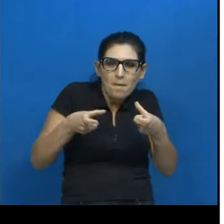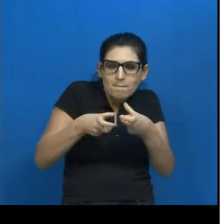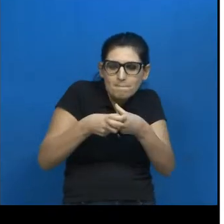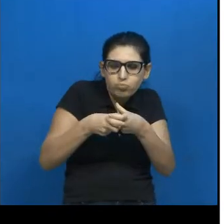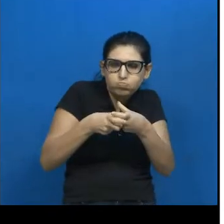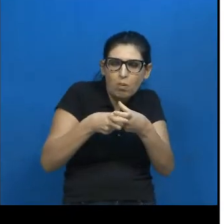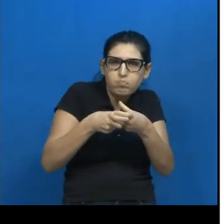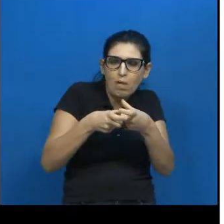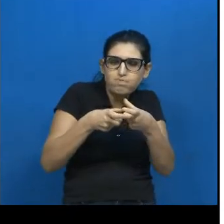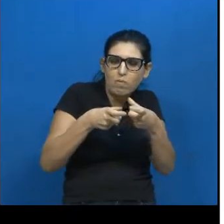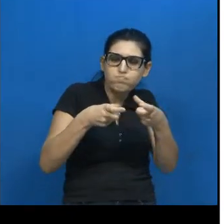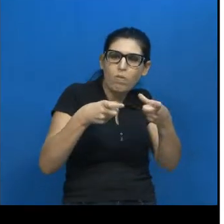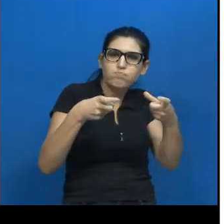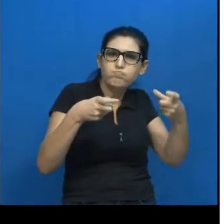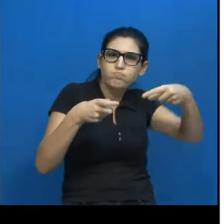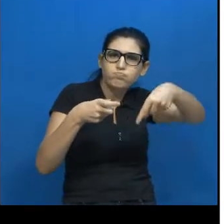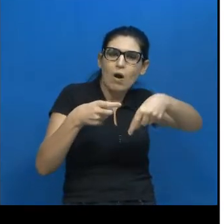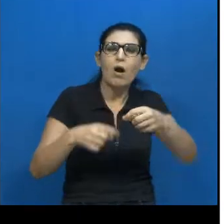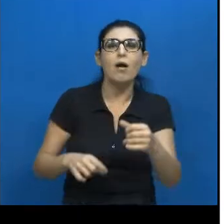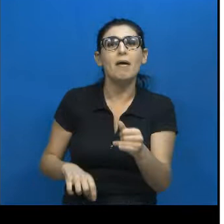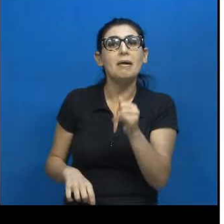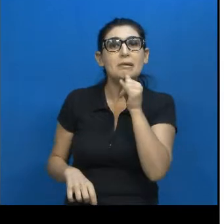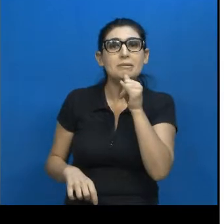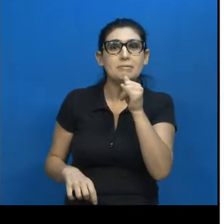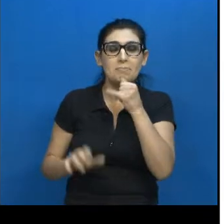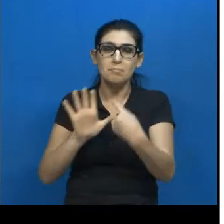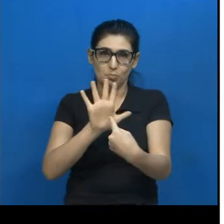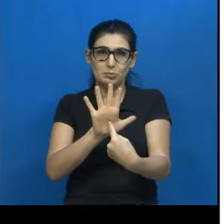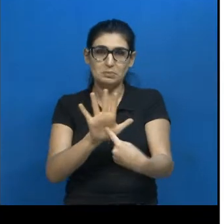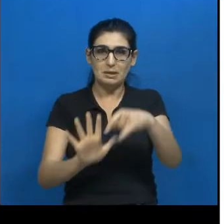vou mostrar a seguir só um exemplo, o que é isso.